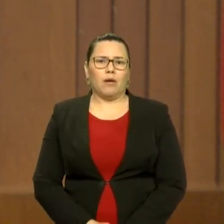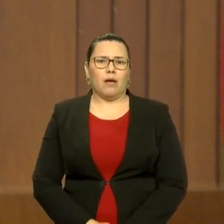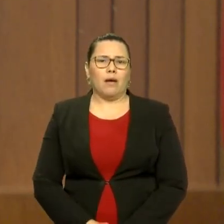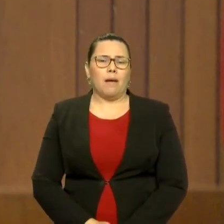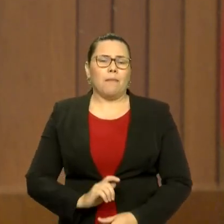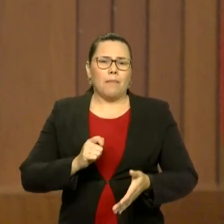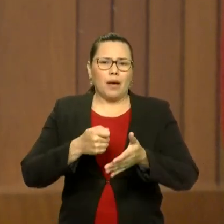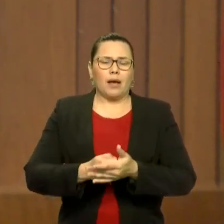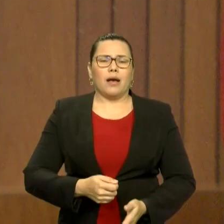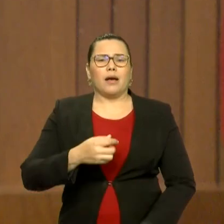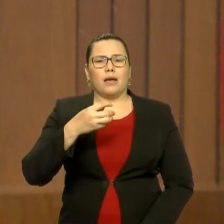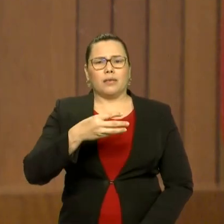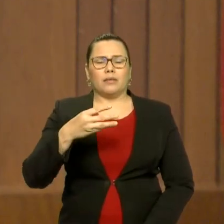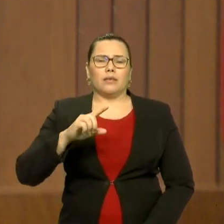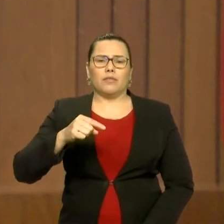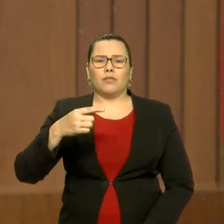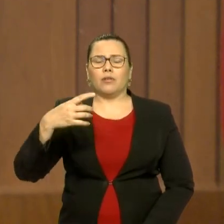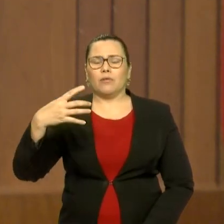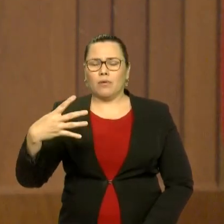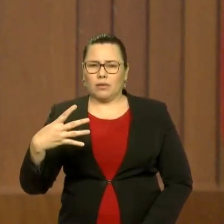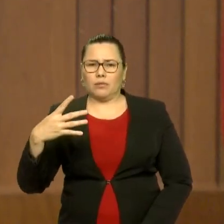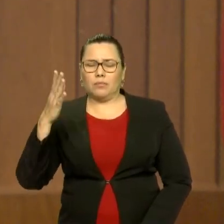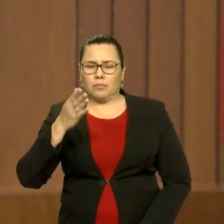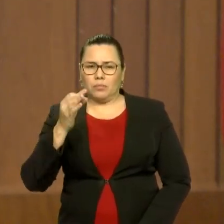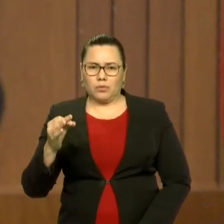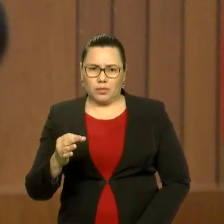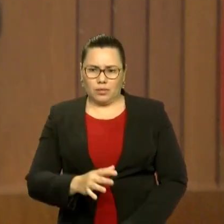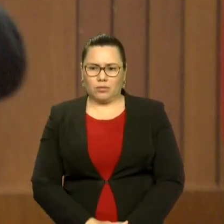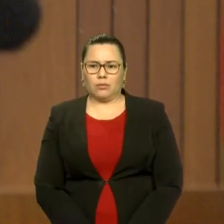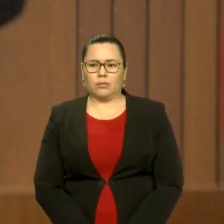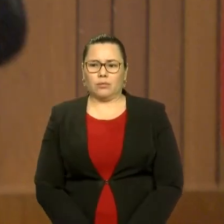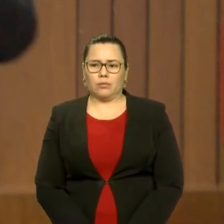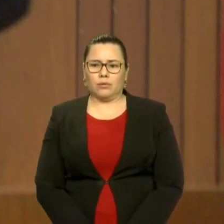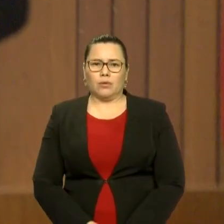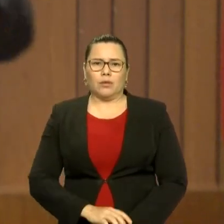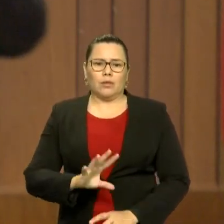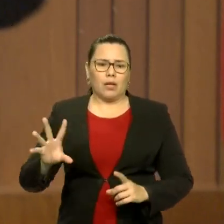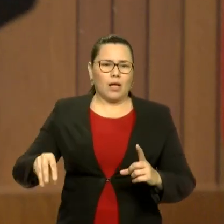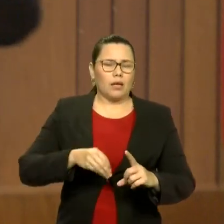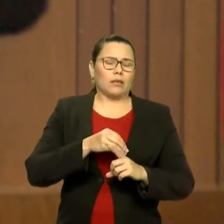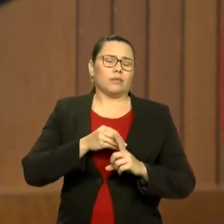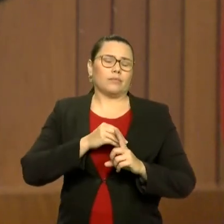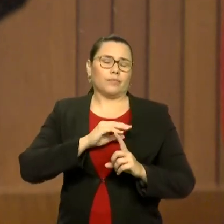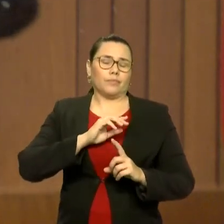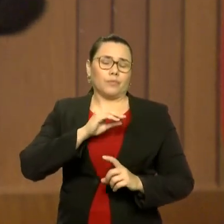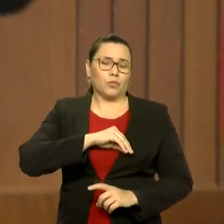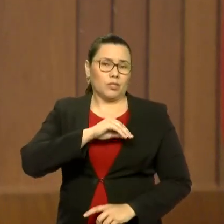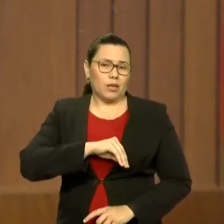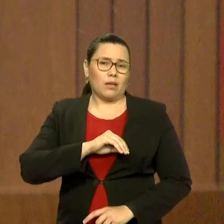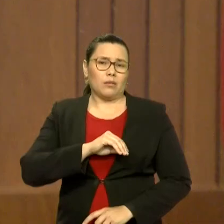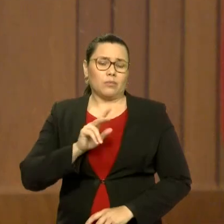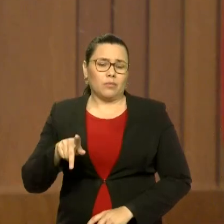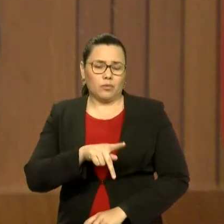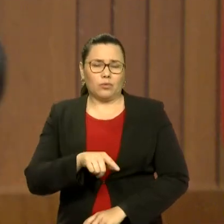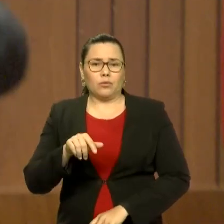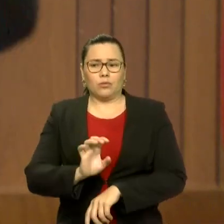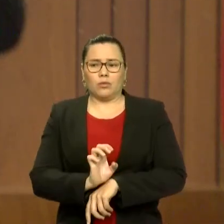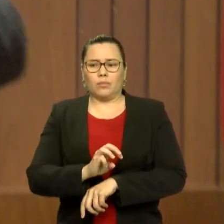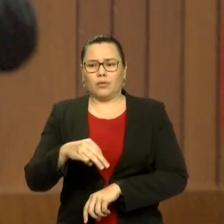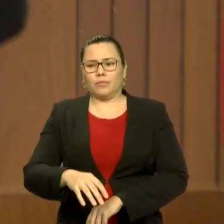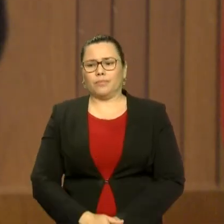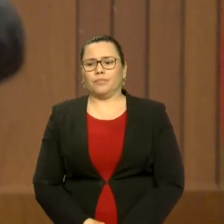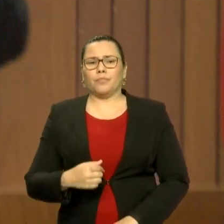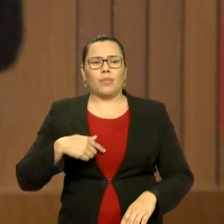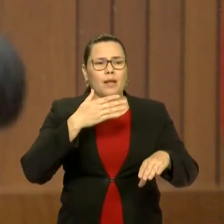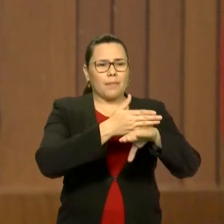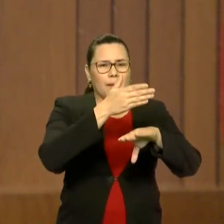33,24% para os professores do Estado do Maranhão. Percorremos 56 municípios e acionamos o Ministério Público em vários municípios para que